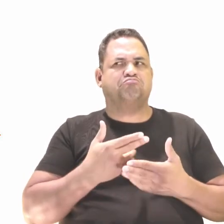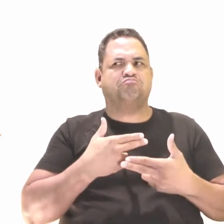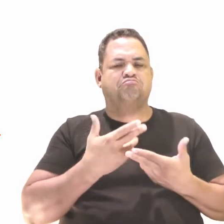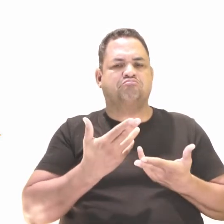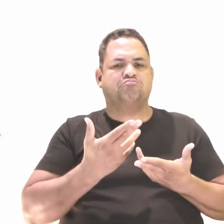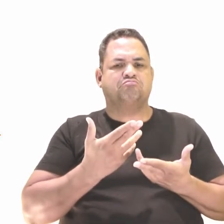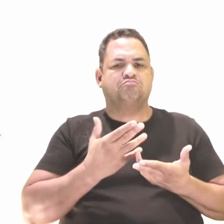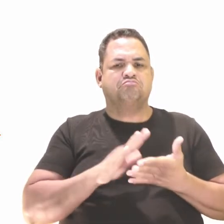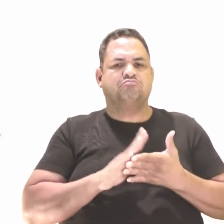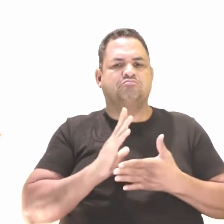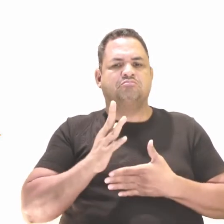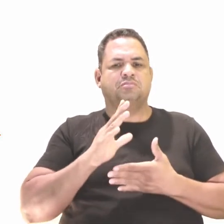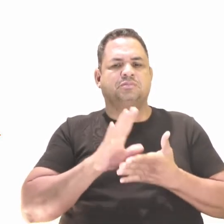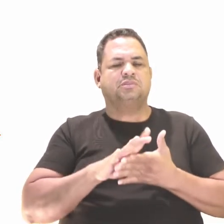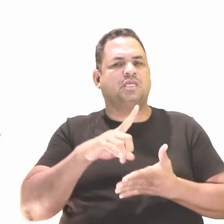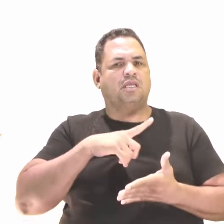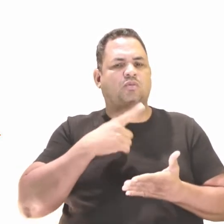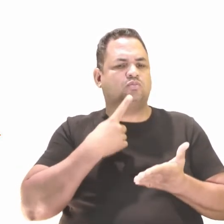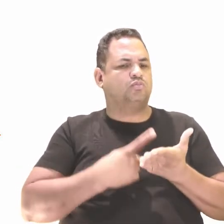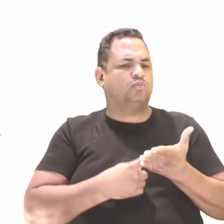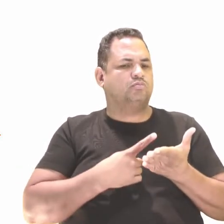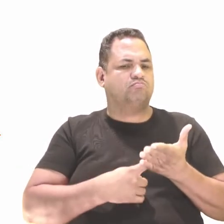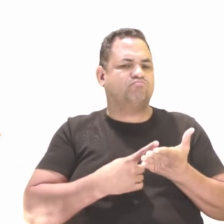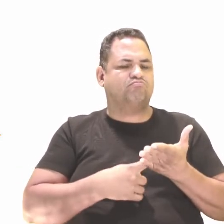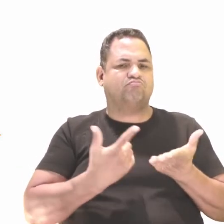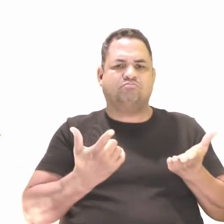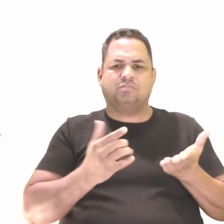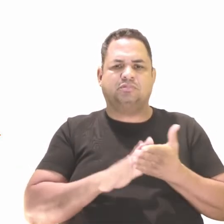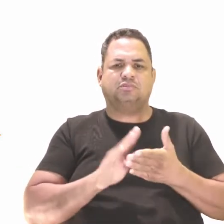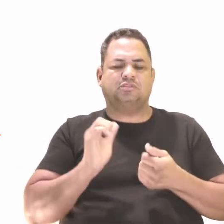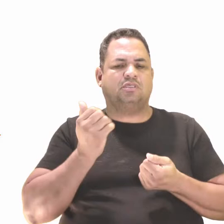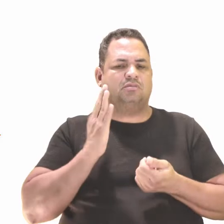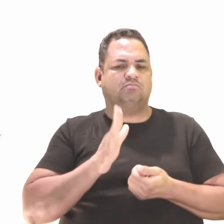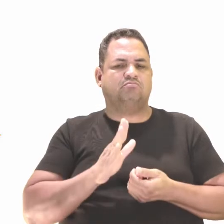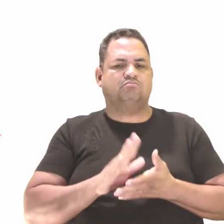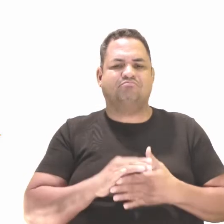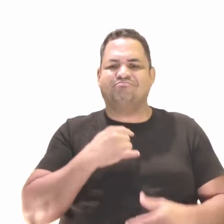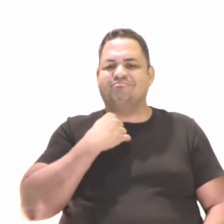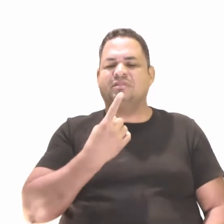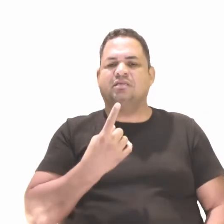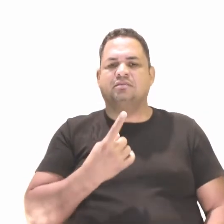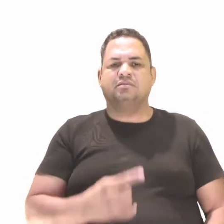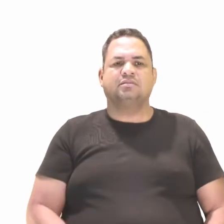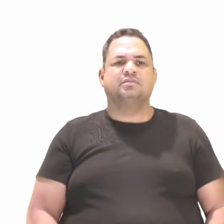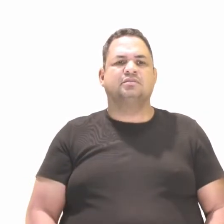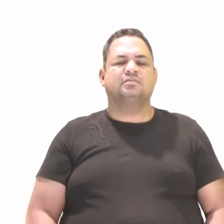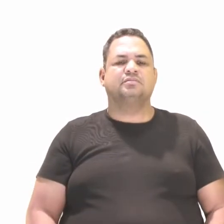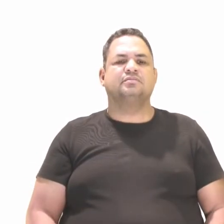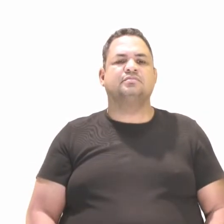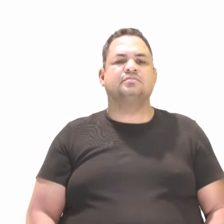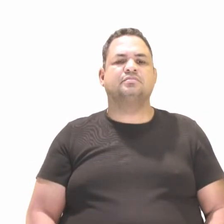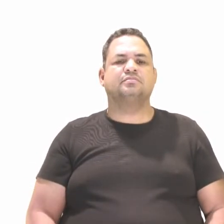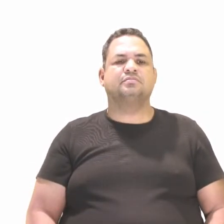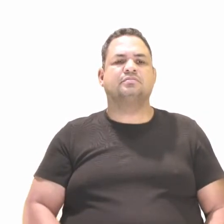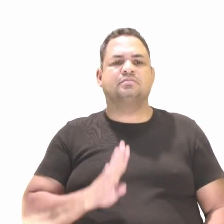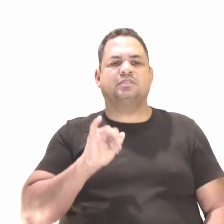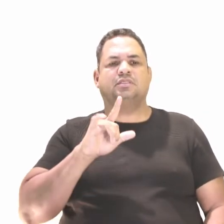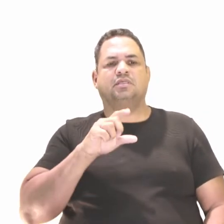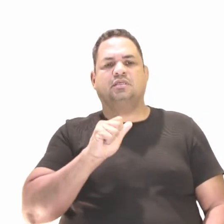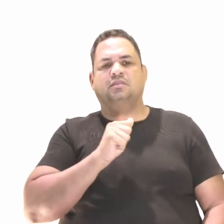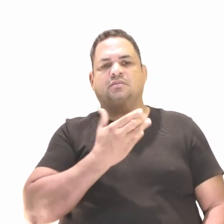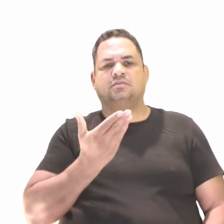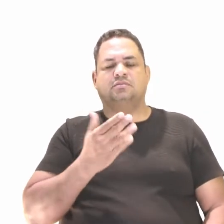né, já marcada, já tenho outro compromisso. Muito bem? Próxima situation, a Bia fala